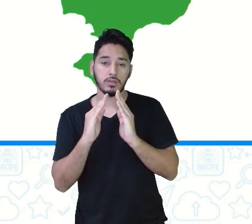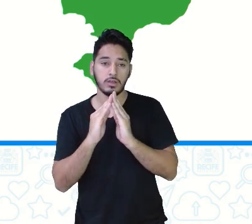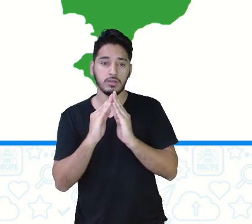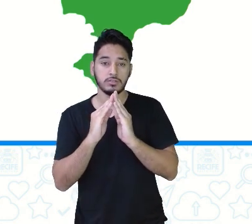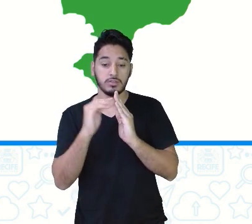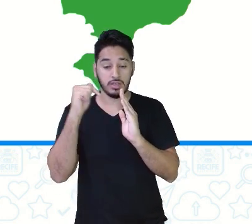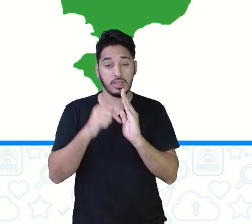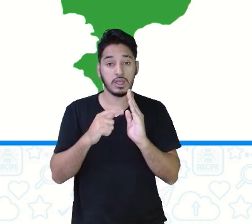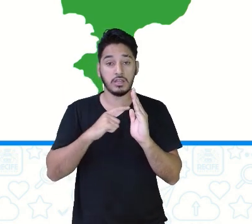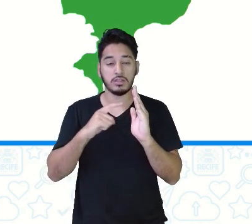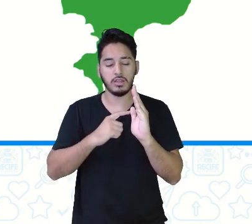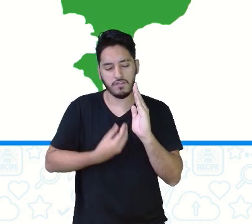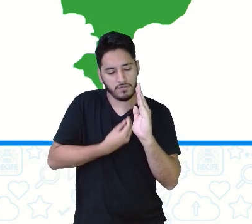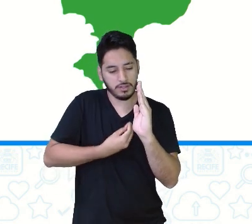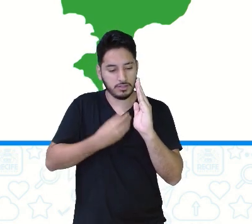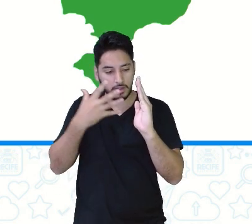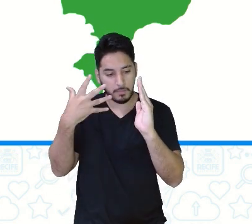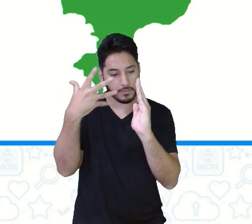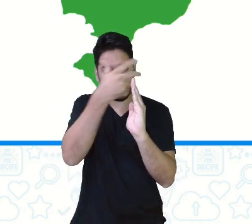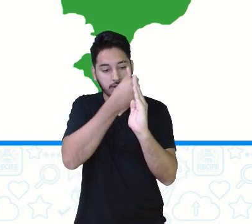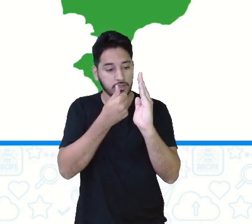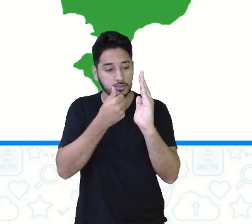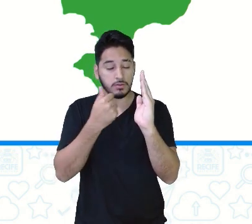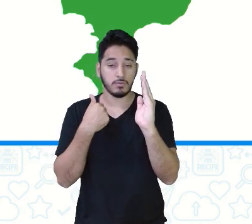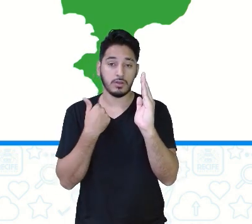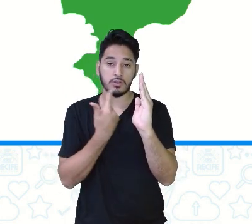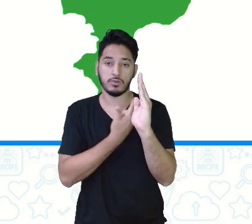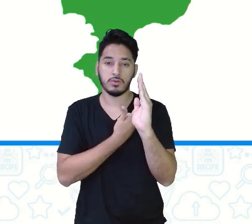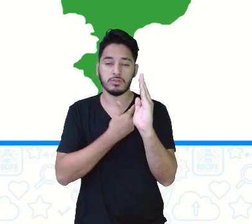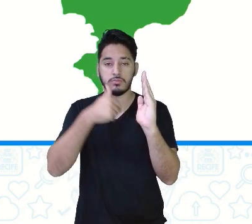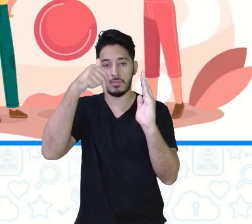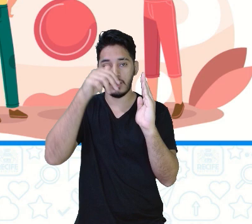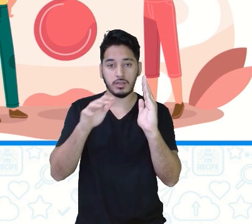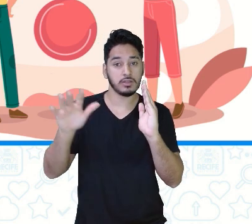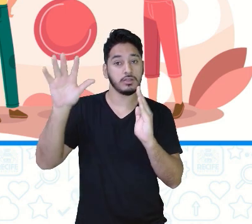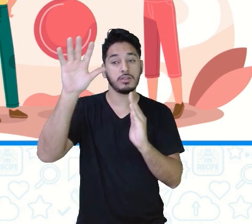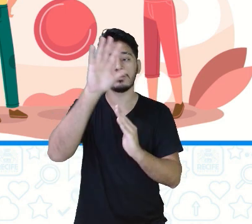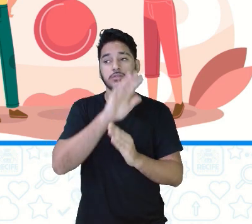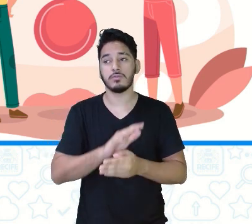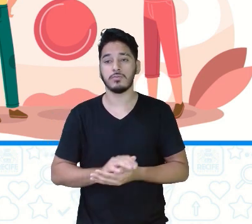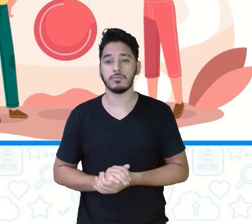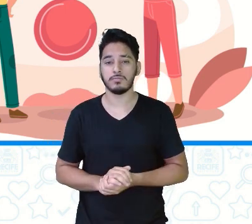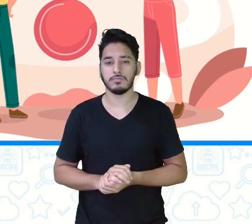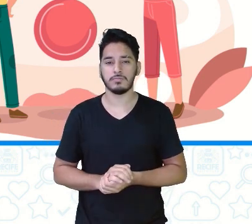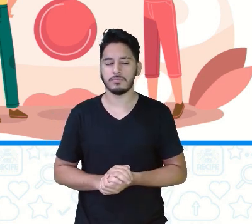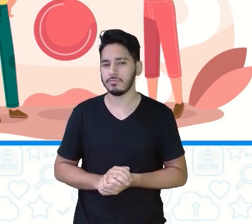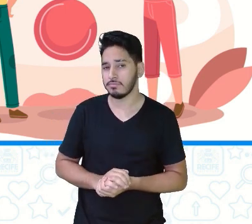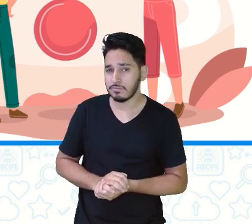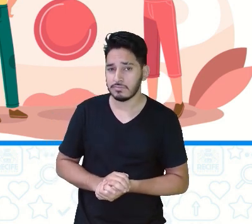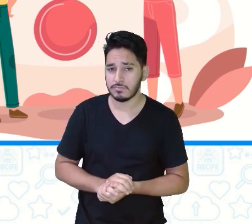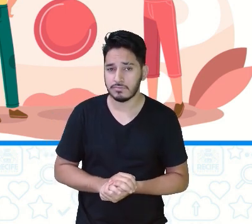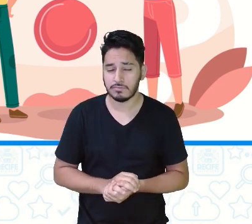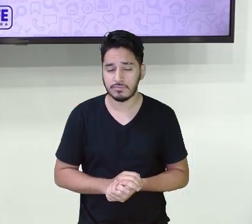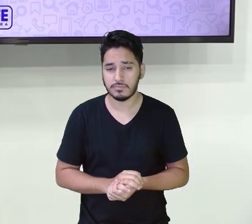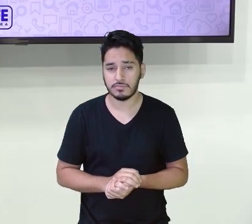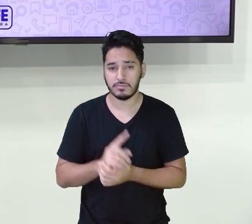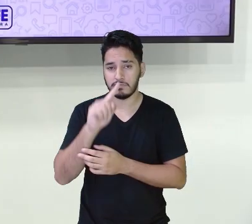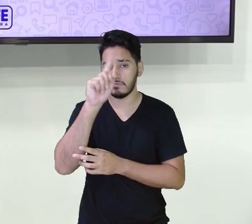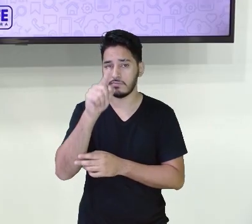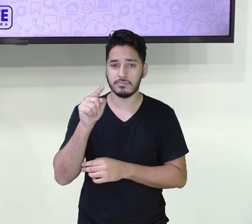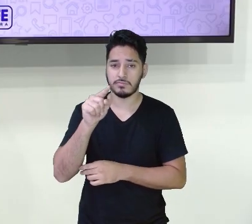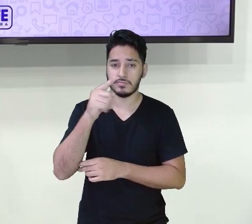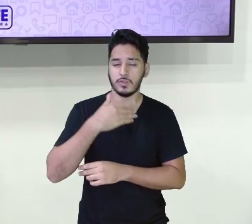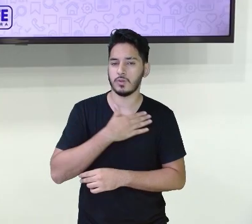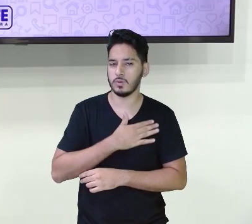fonte de vida e beleza para nós, para a nação. E aí, pessoal? Vocês gostaram